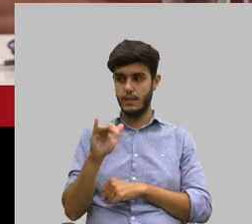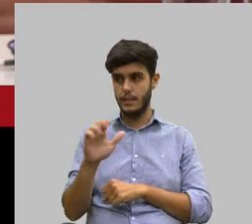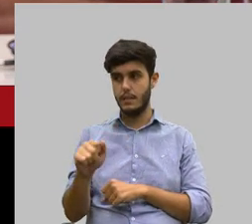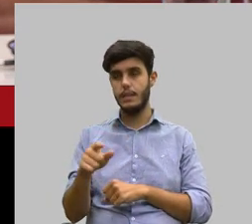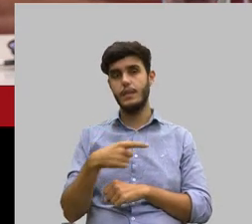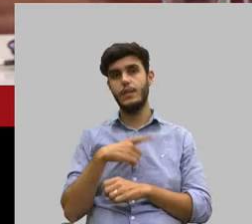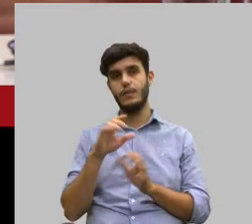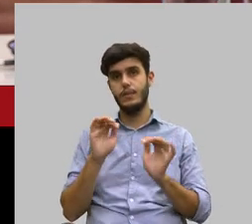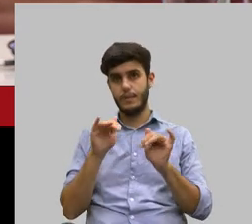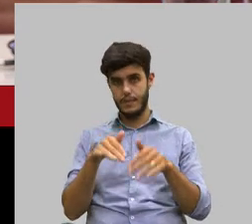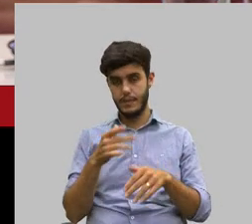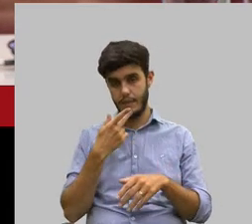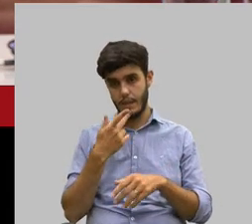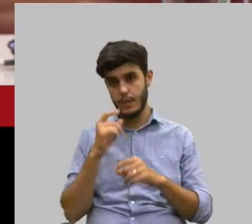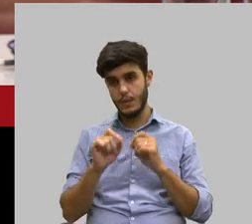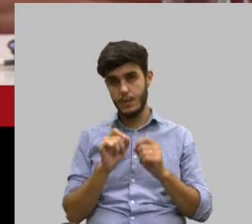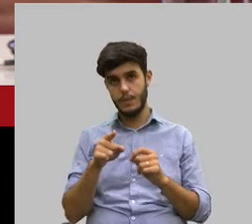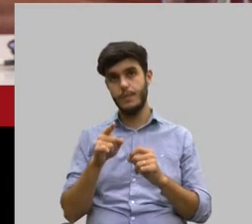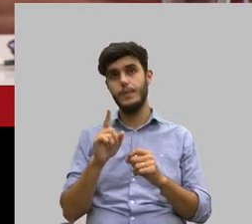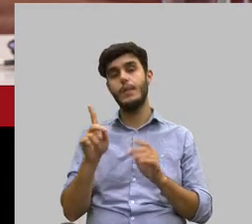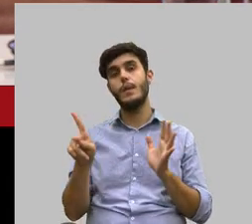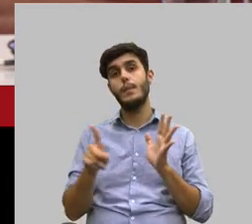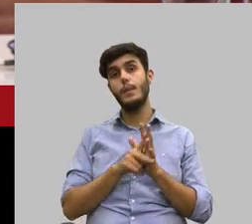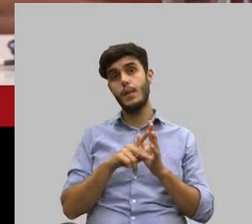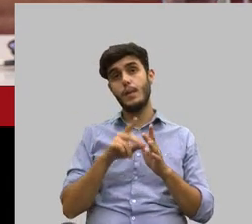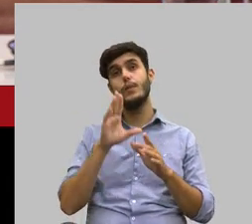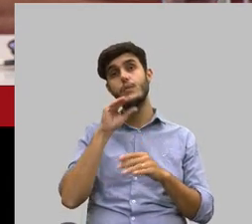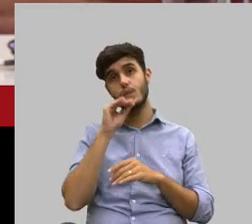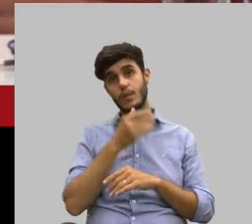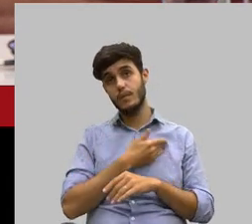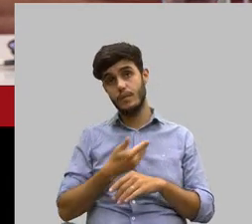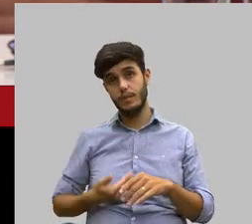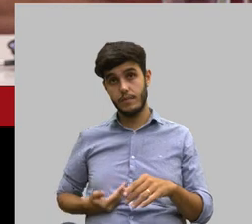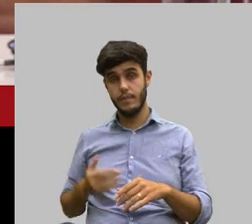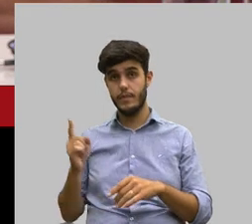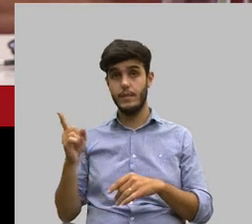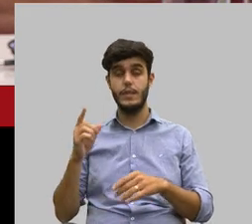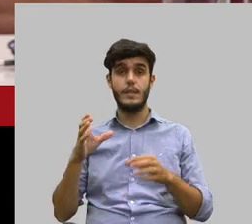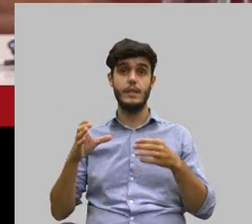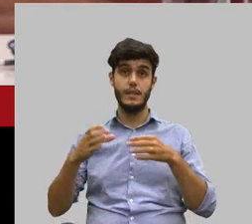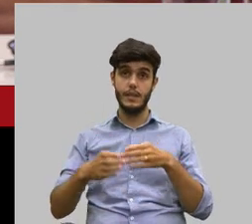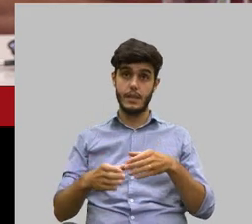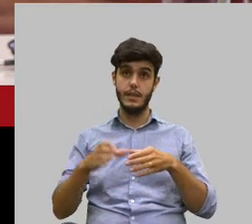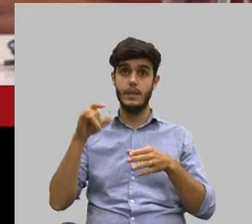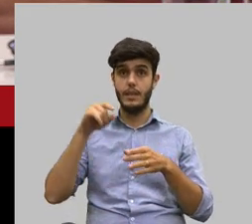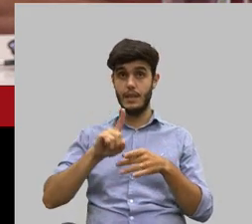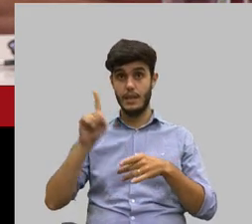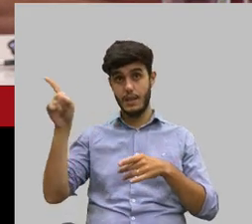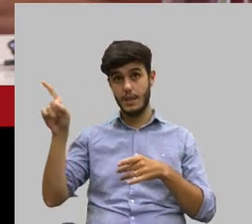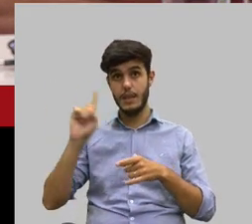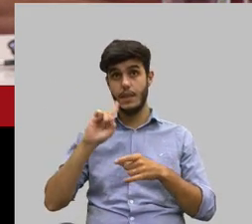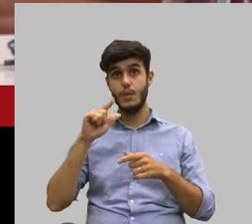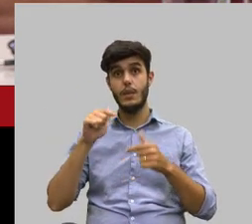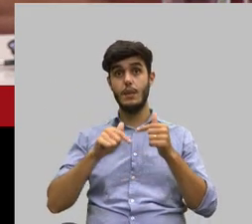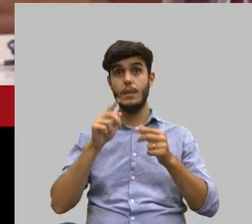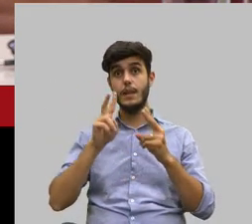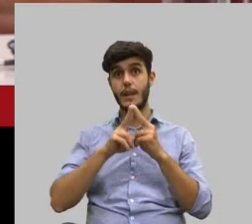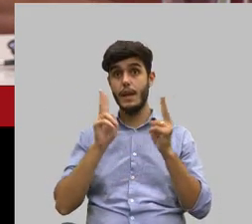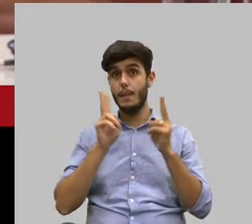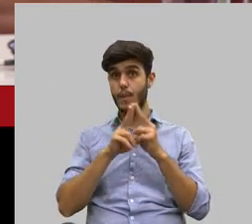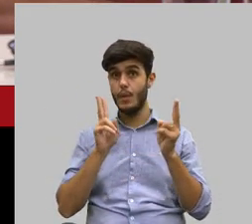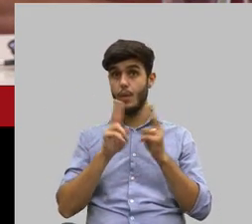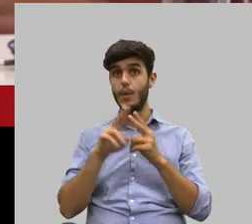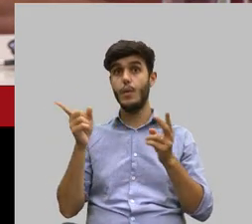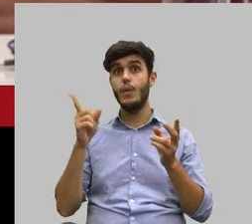com o seguinte questionamento os servidores da polícia civil na cidade administrativa não foram colocados em trabalho remoto como determinou o